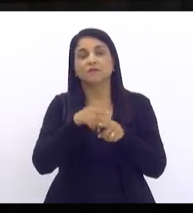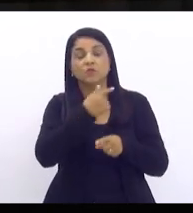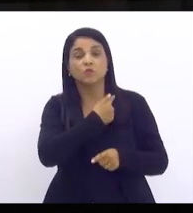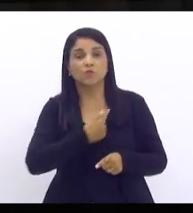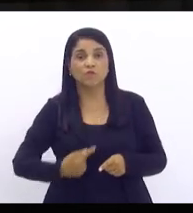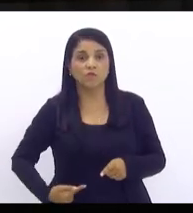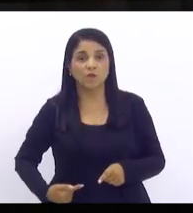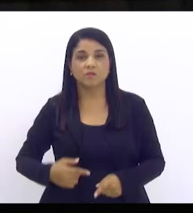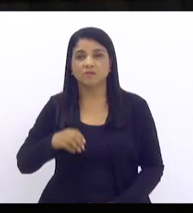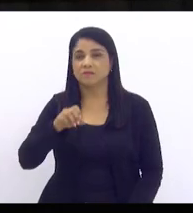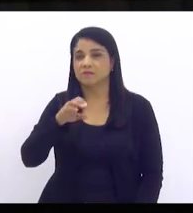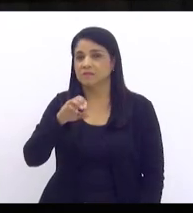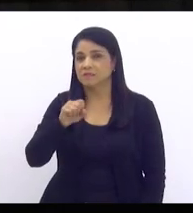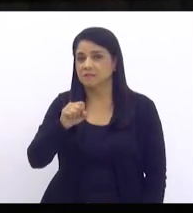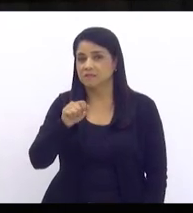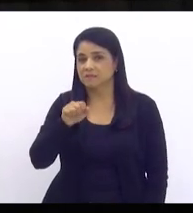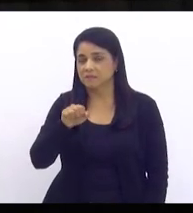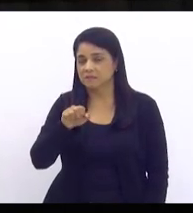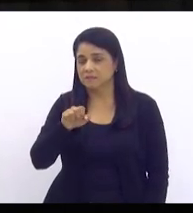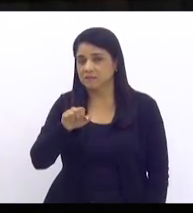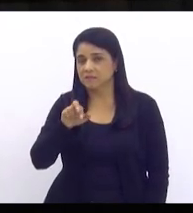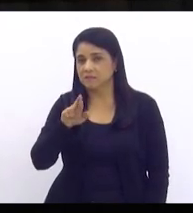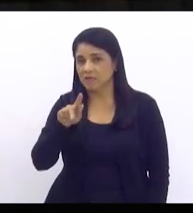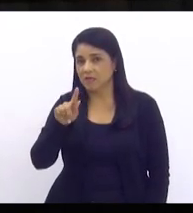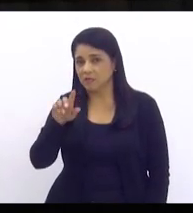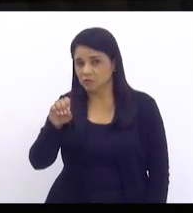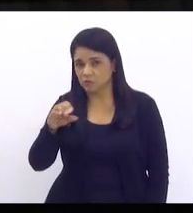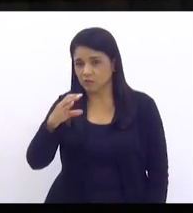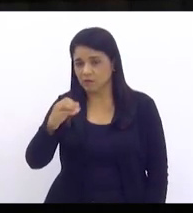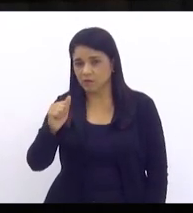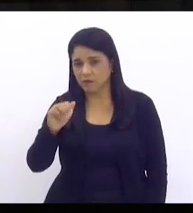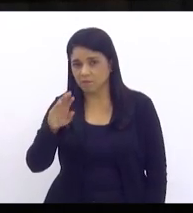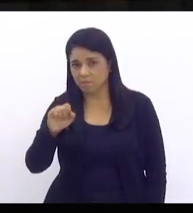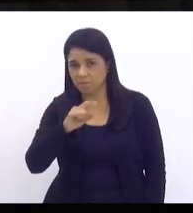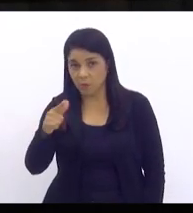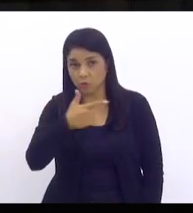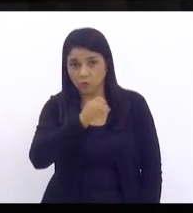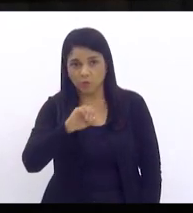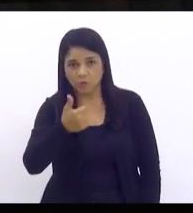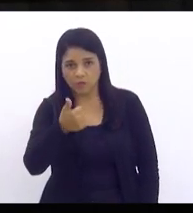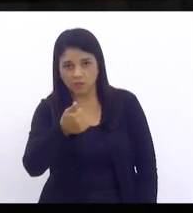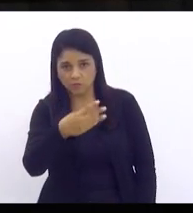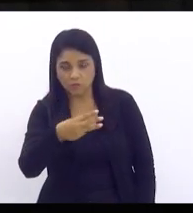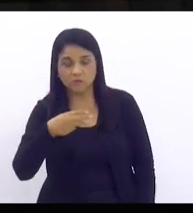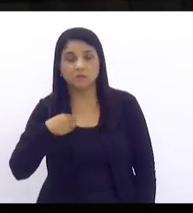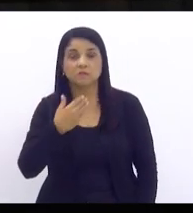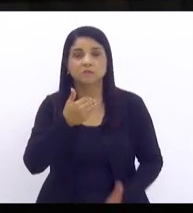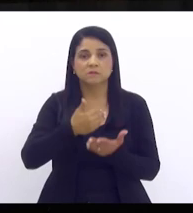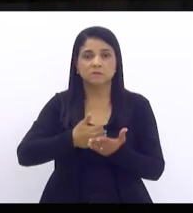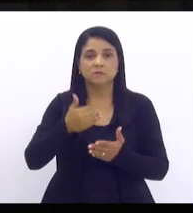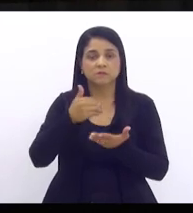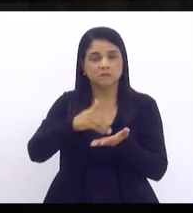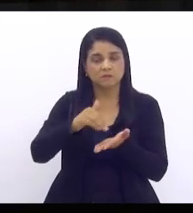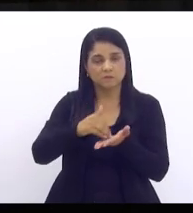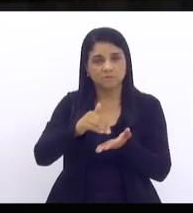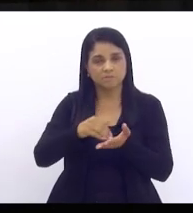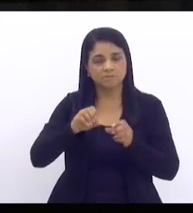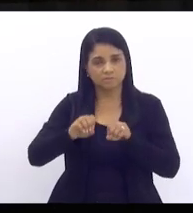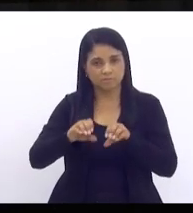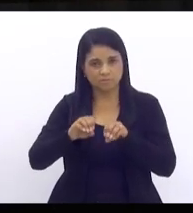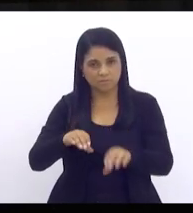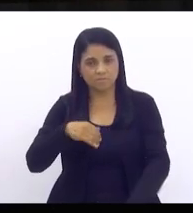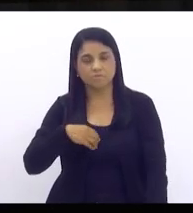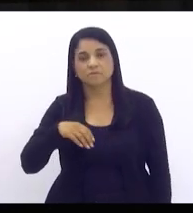Sérgio Cabral em 2014, pelo então secretário de Educação, Wilson Risoglia, através do artigo 10